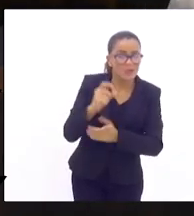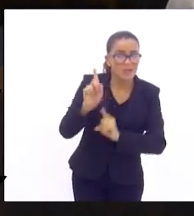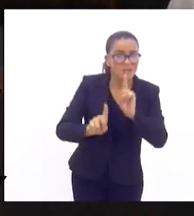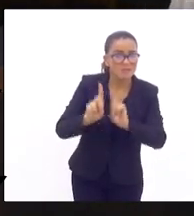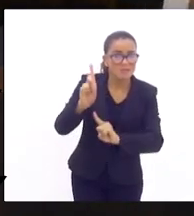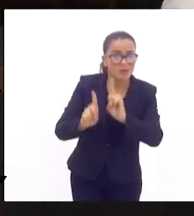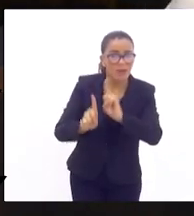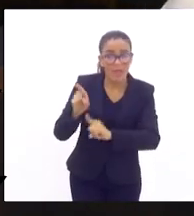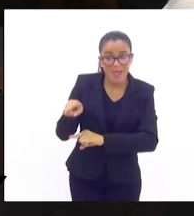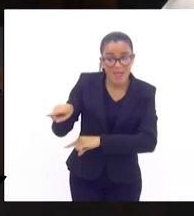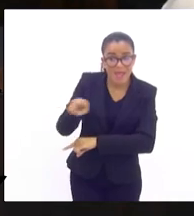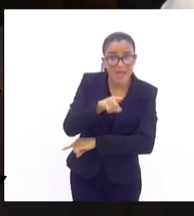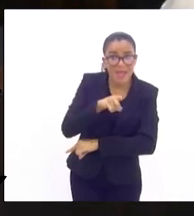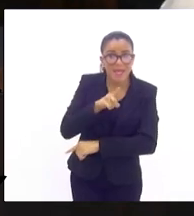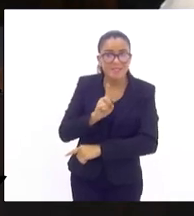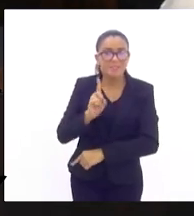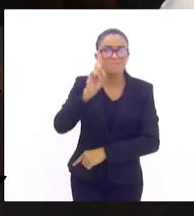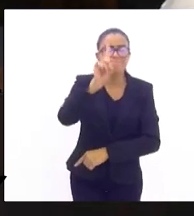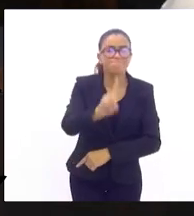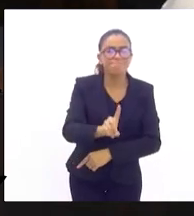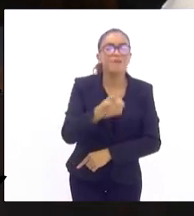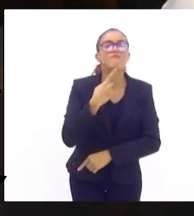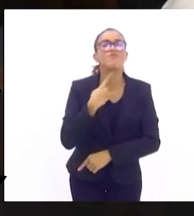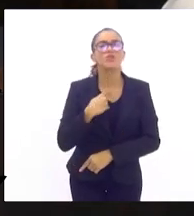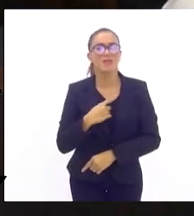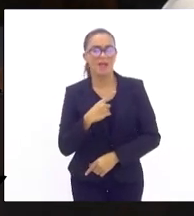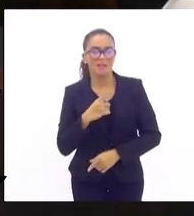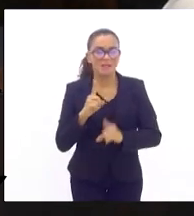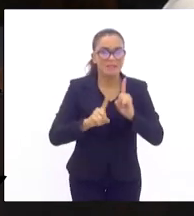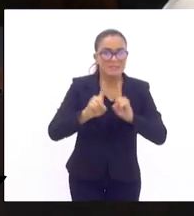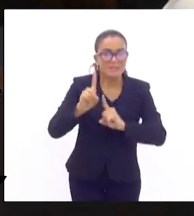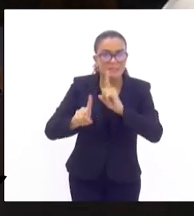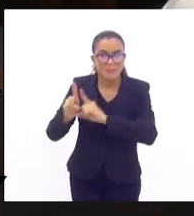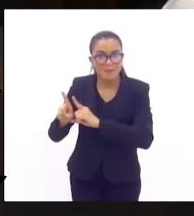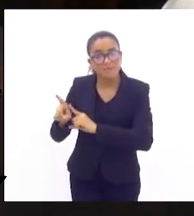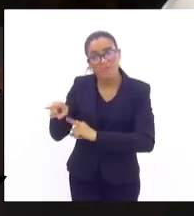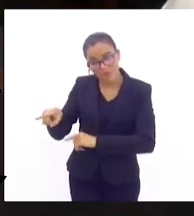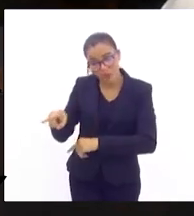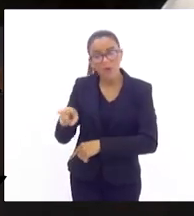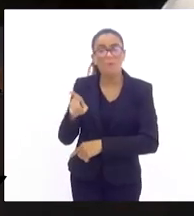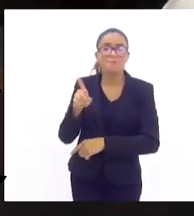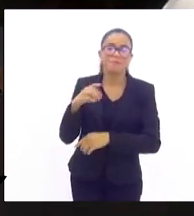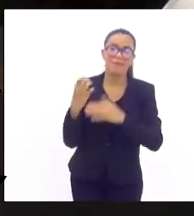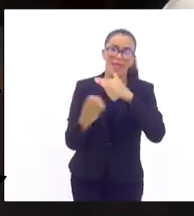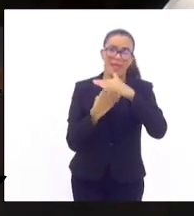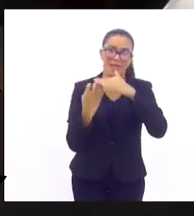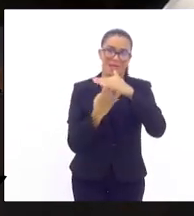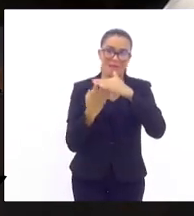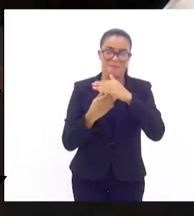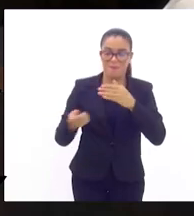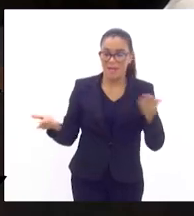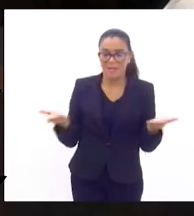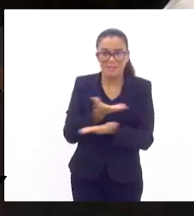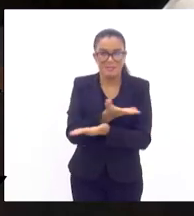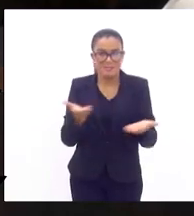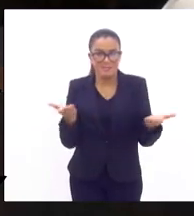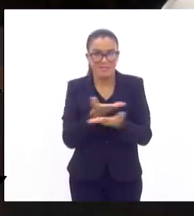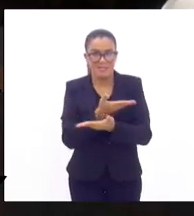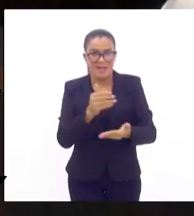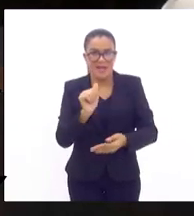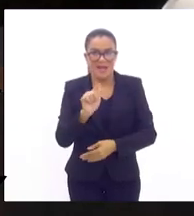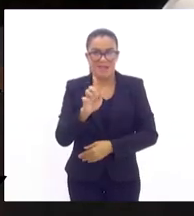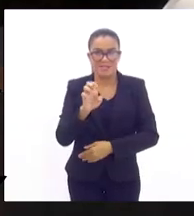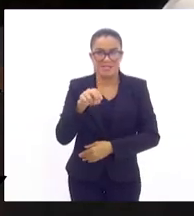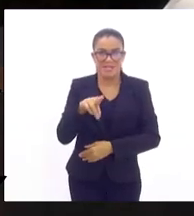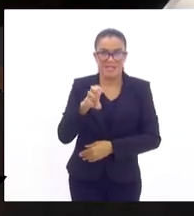Eles desejaram ganhar a licitação, por isso que participaram. Então a agência reguladora, a Genesa, tem que cobrar das agências, das